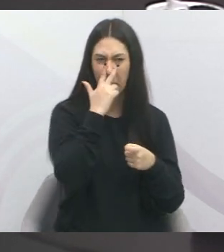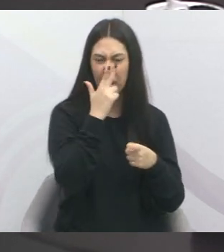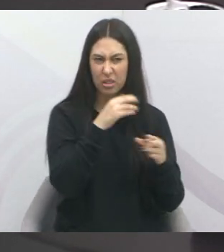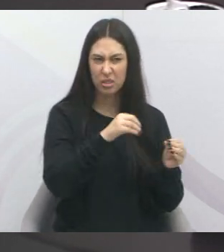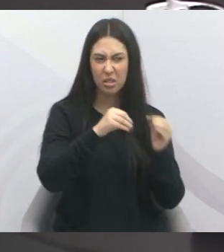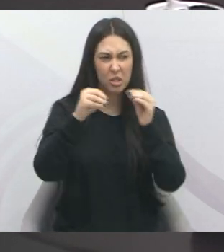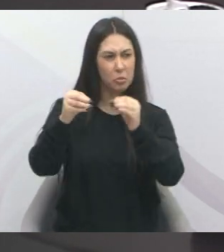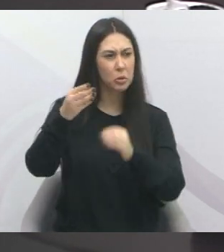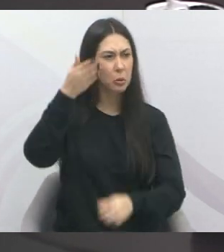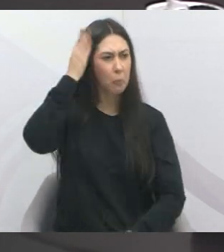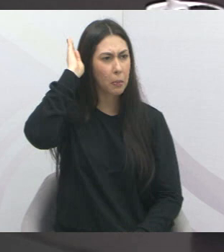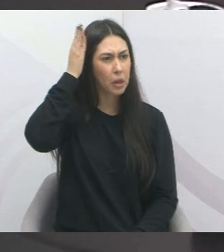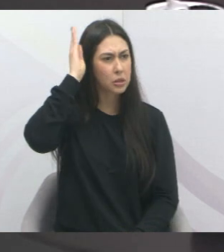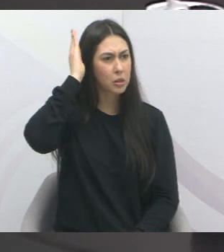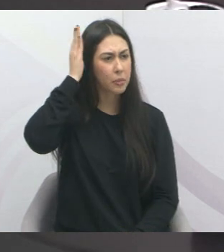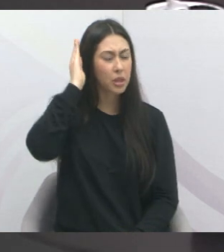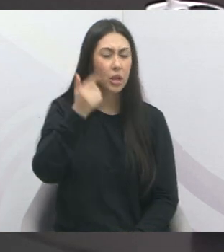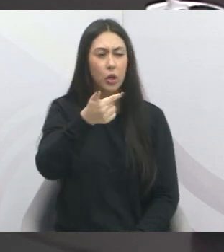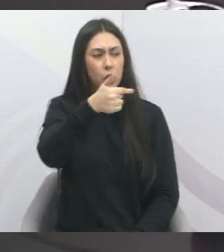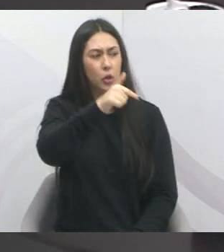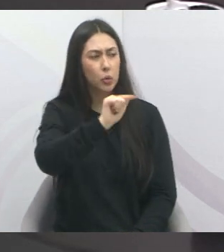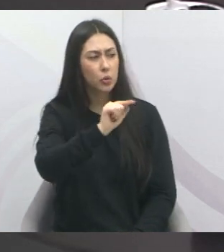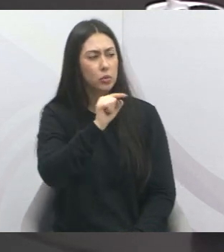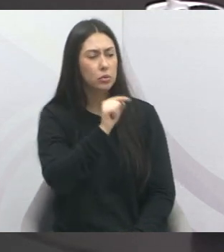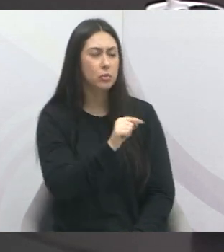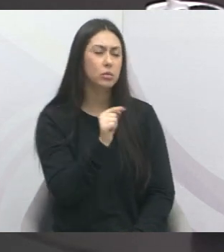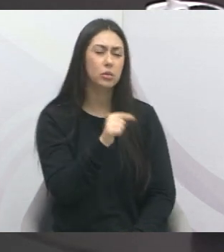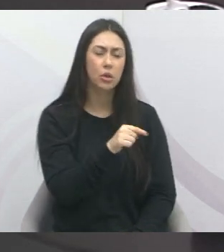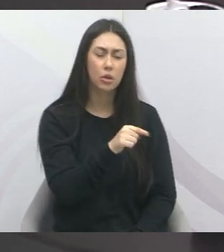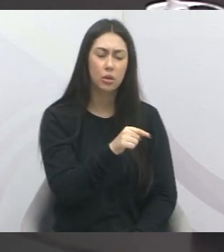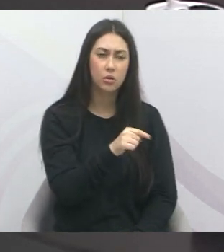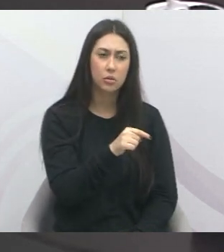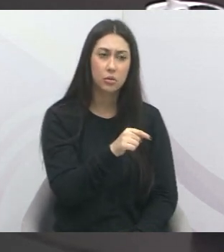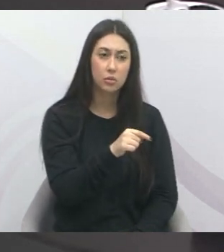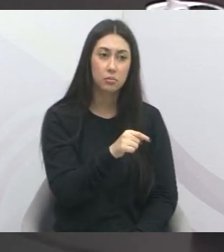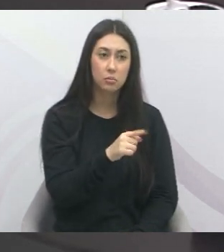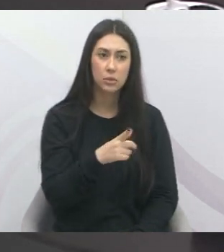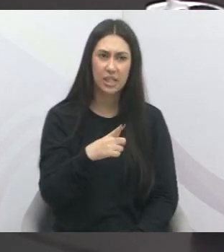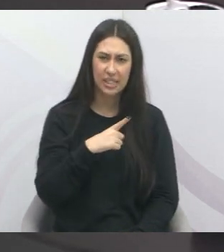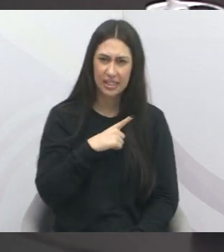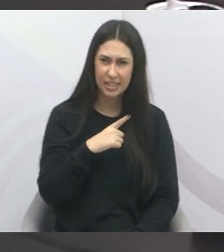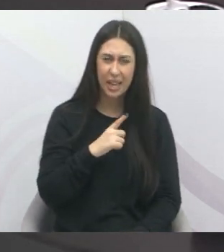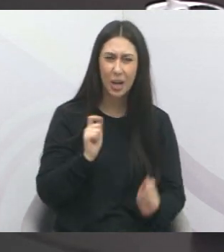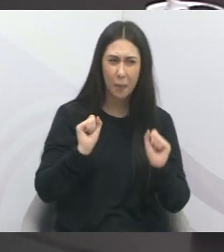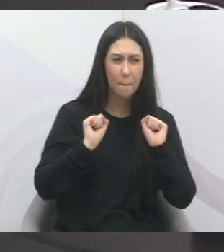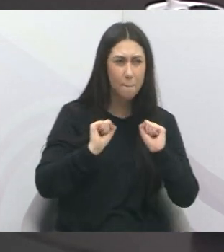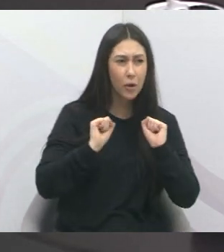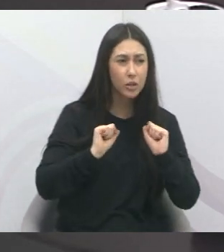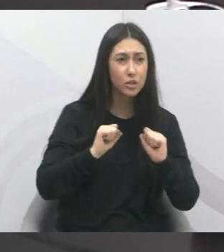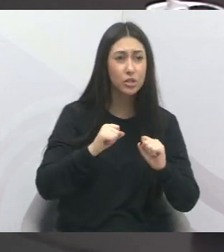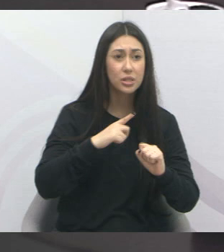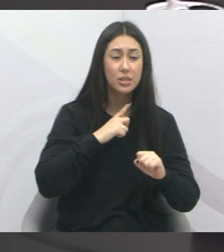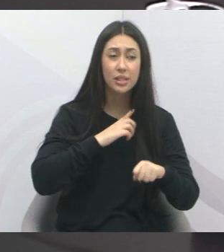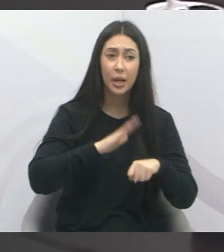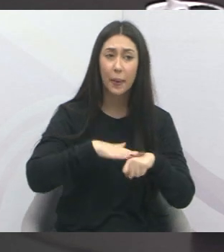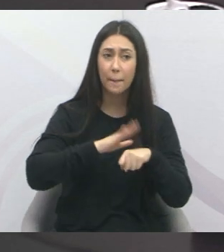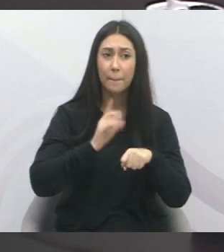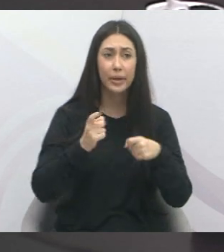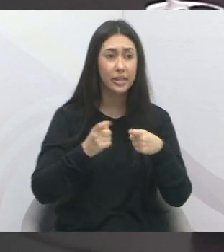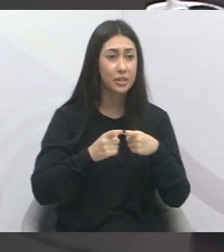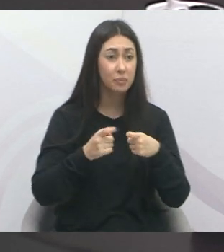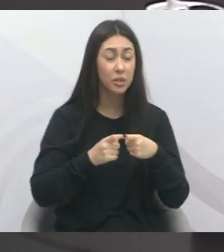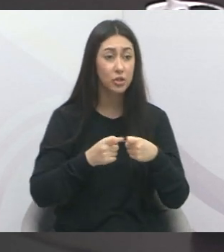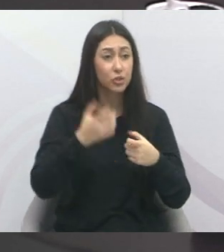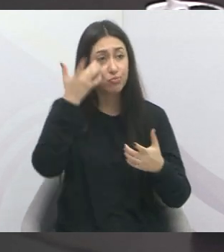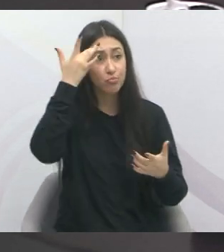Taubaté, e o outro estava no plantão ali. Existe uma possibilidade de aumentar os médicos no UPA? Eu não sei se